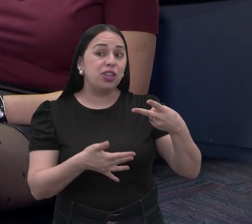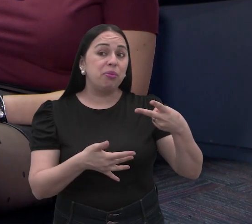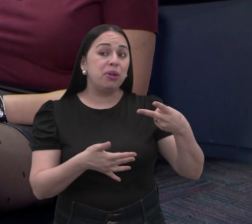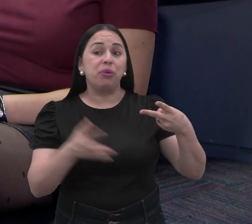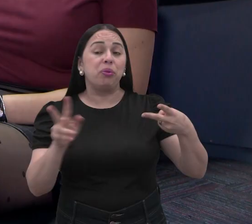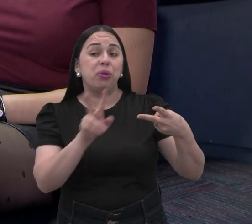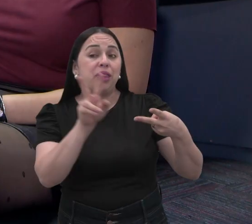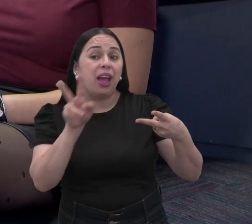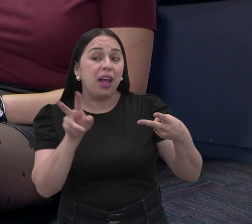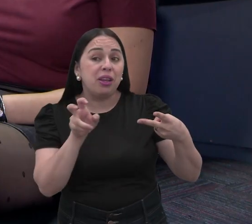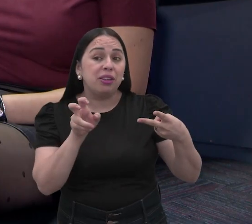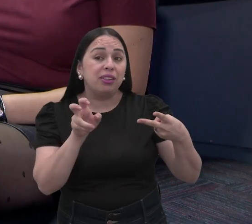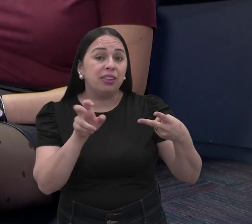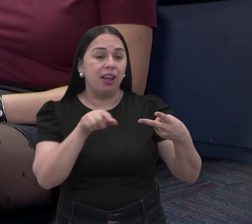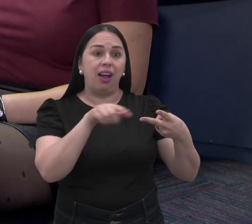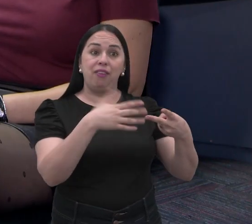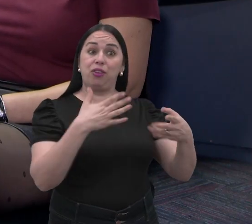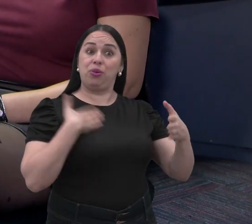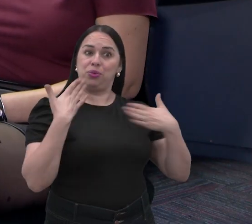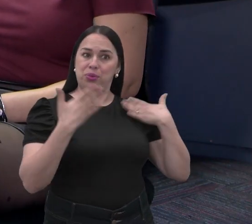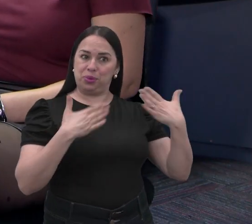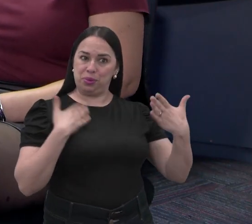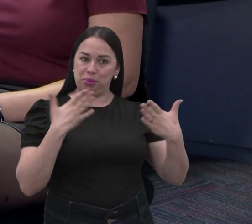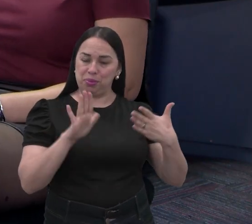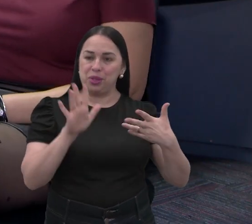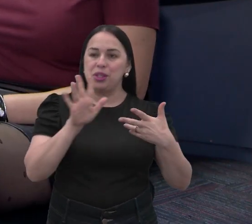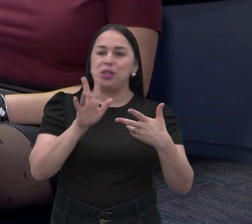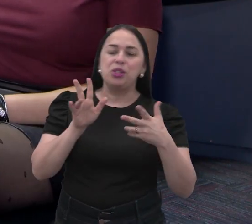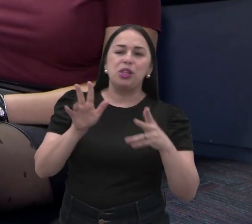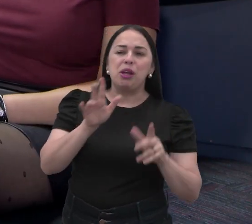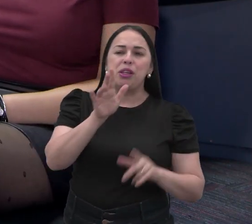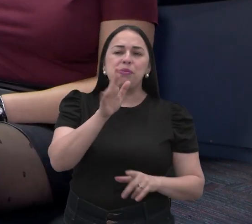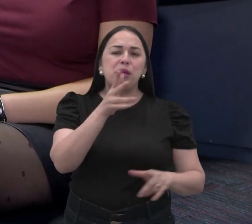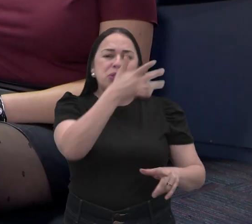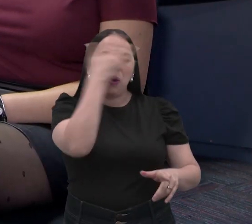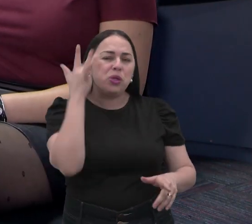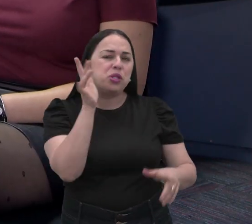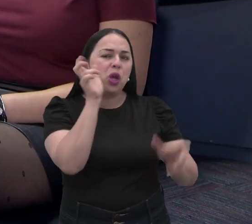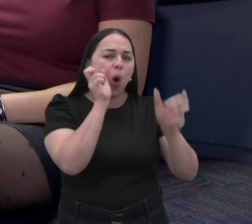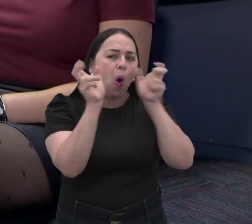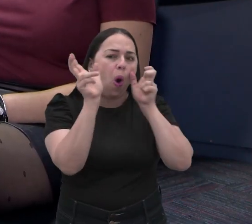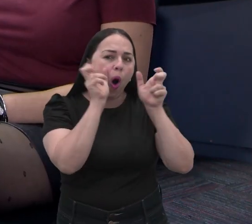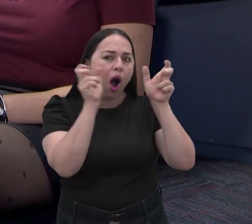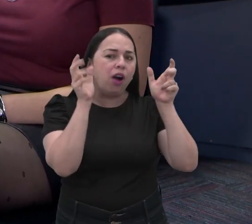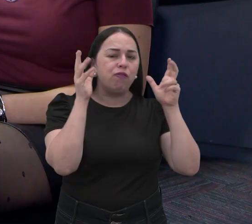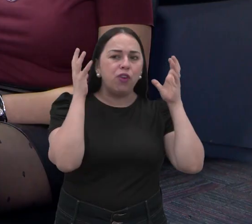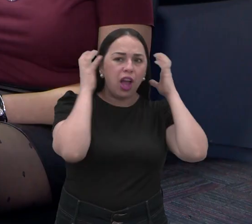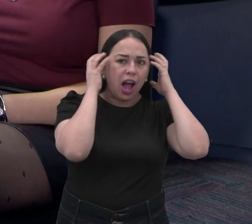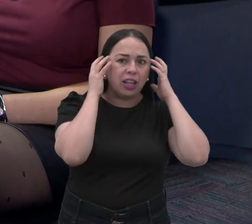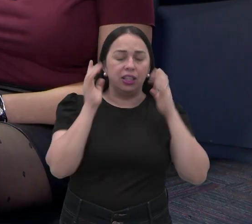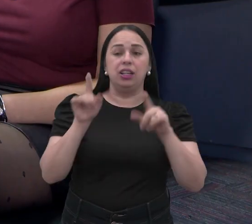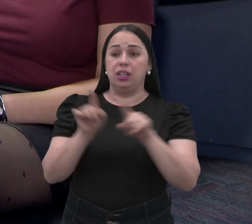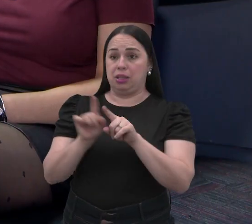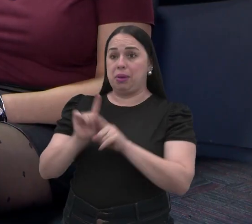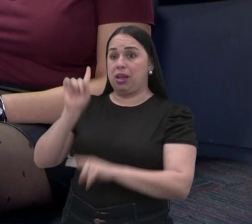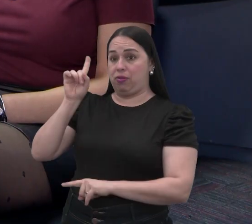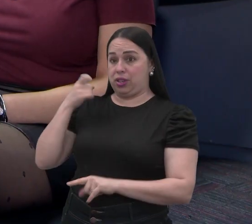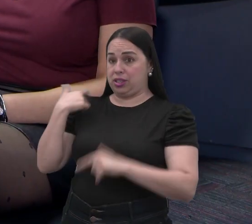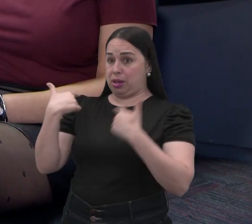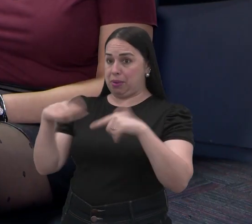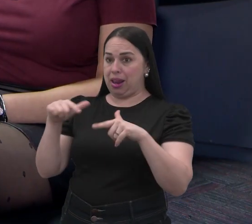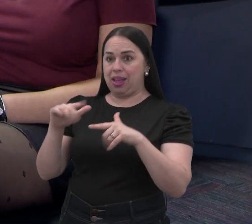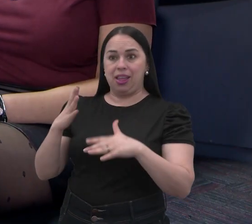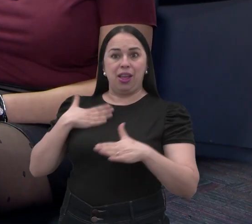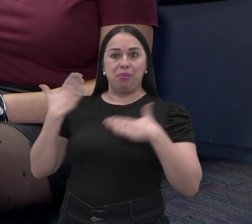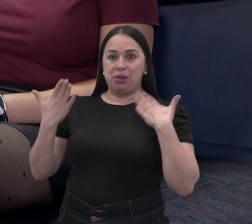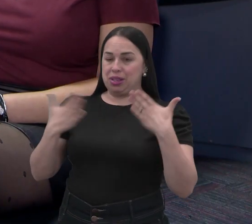anterior falando de... Deixando suspense. De ouvintes. É porque assim, eu também trabalhei em rádio. Trabalhar em rádio é uma